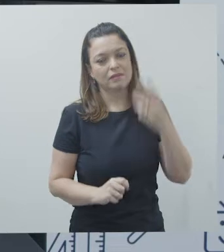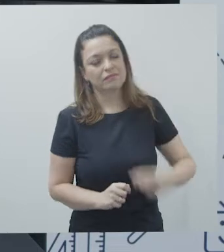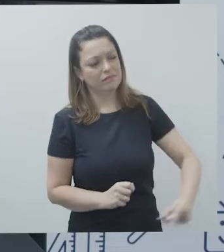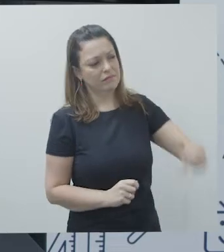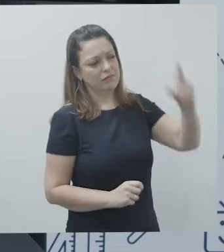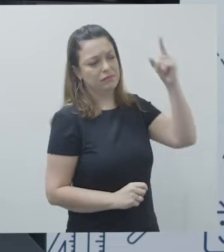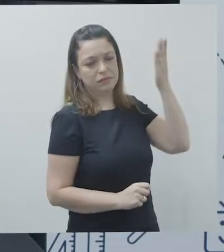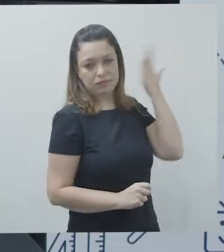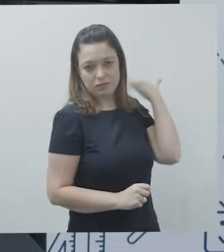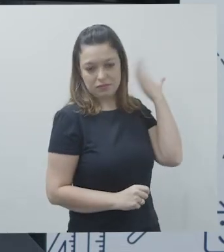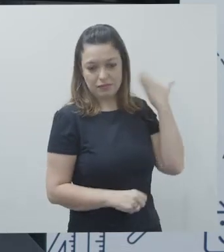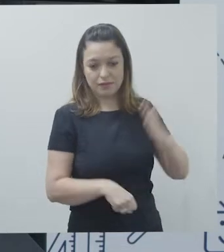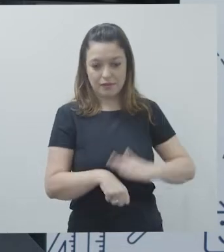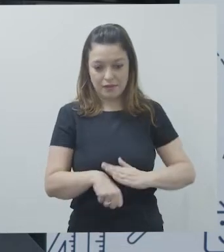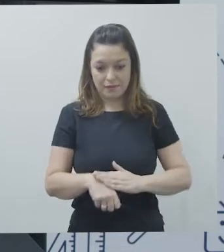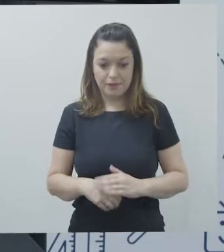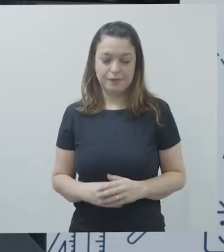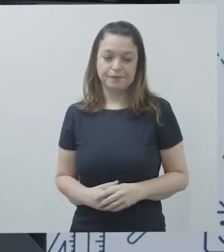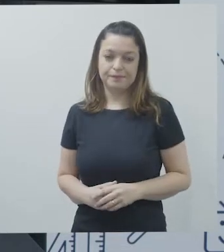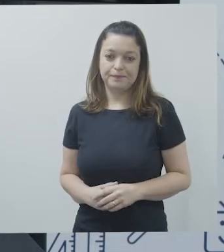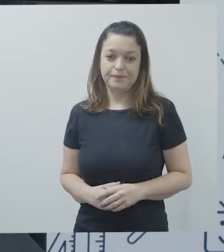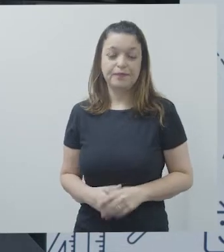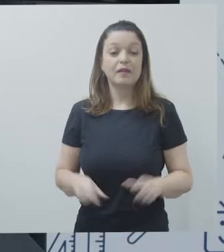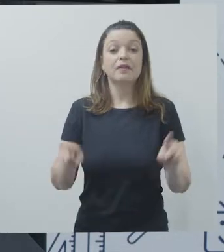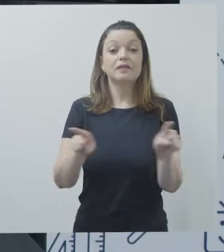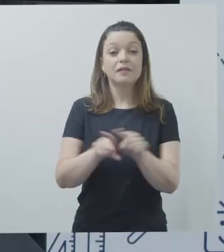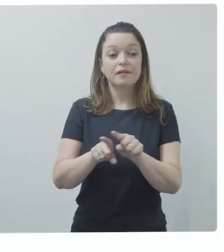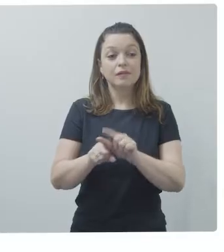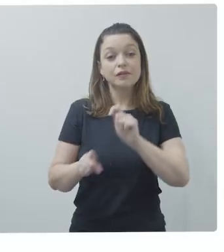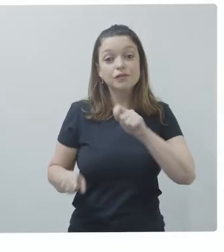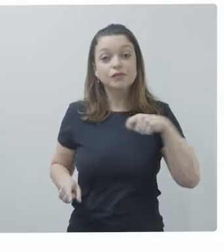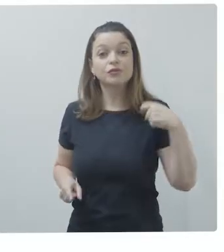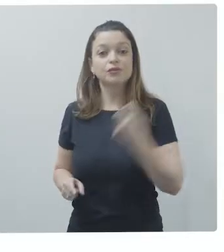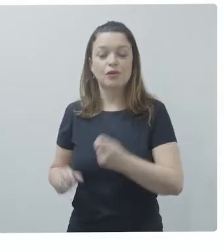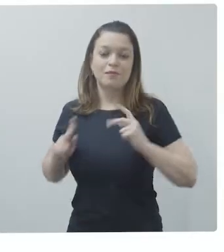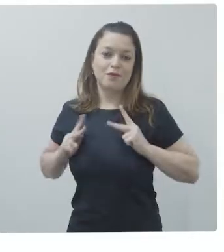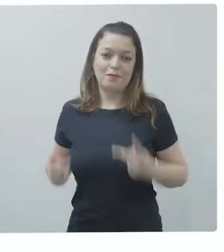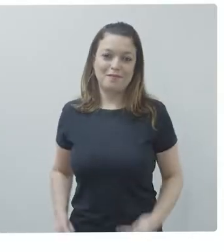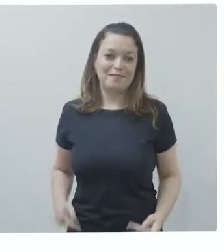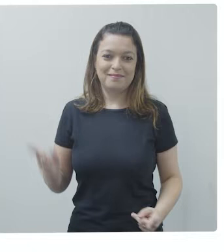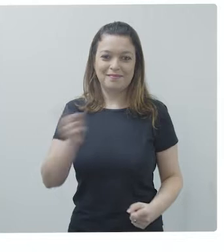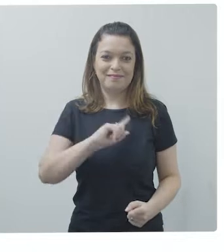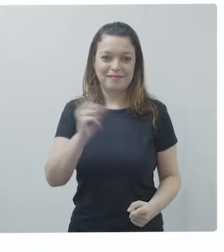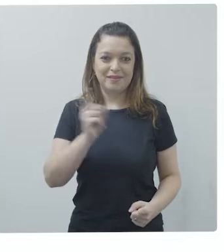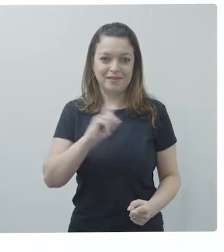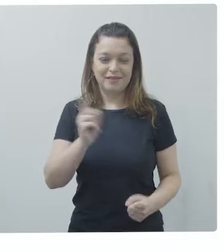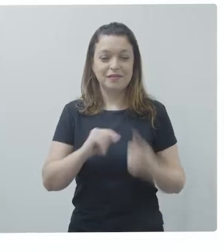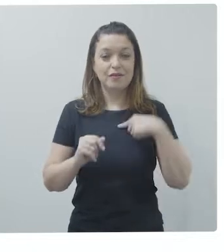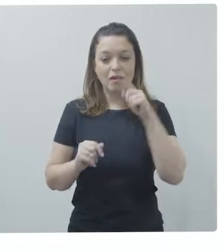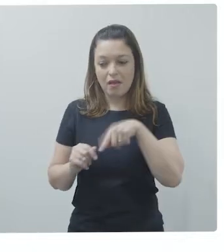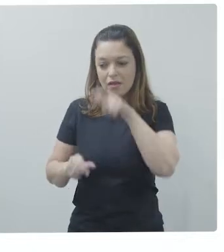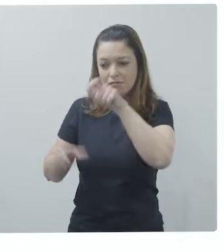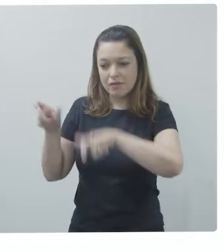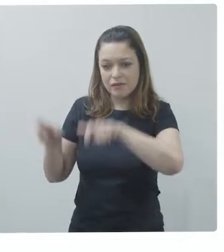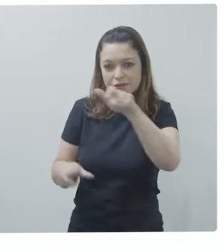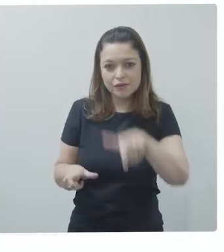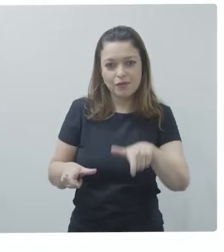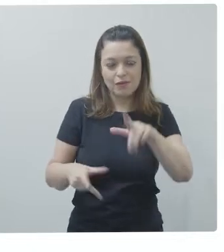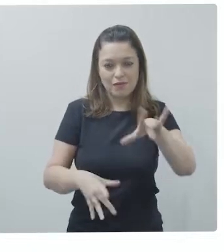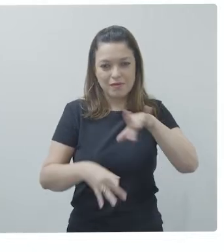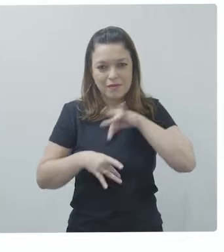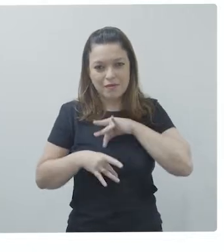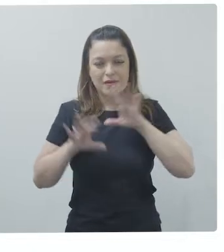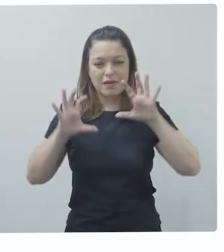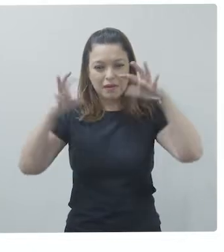outros tempos, certo? Depois, nós temos seres sobrenaturais, isso é muito comum de ter